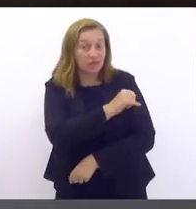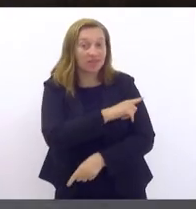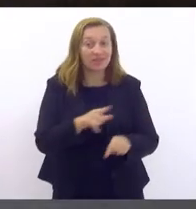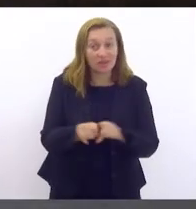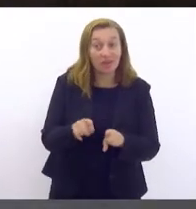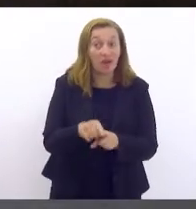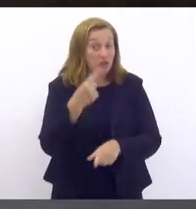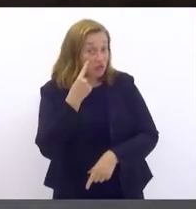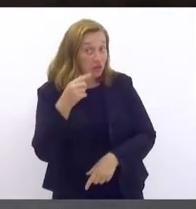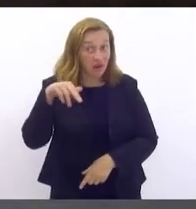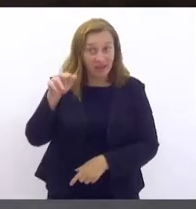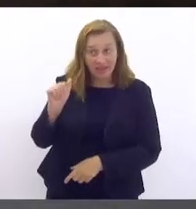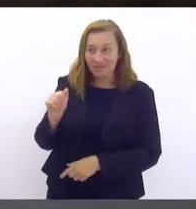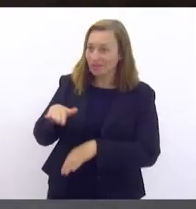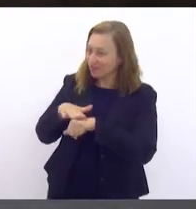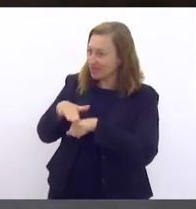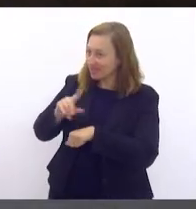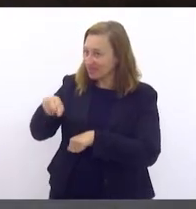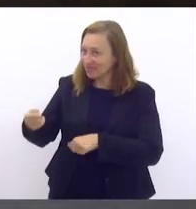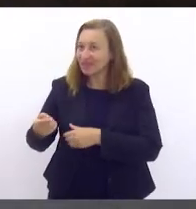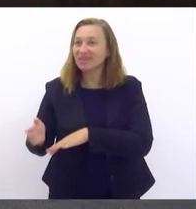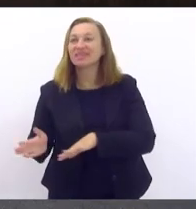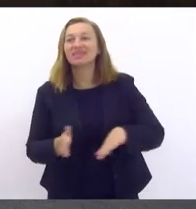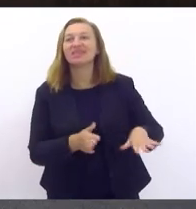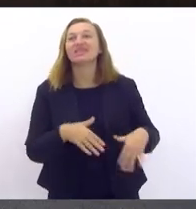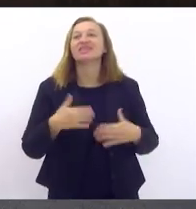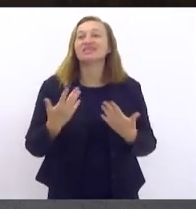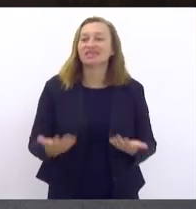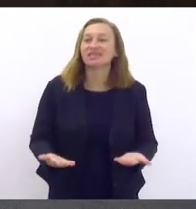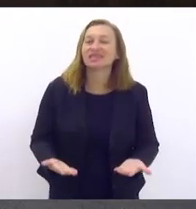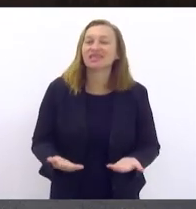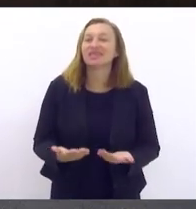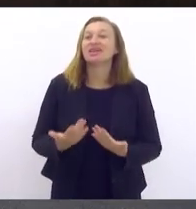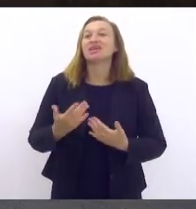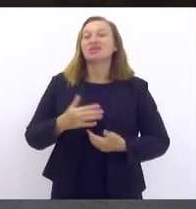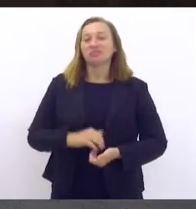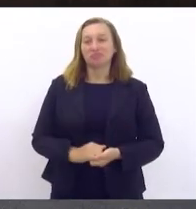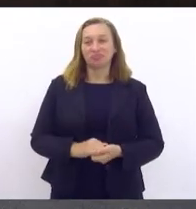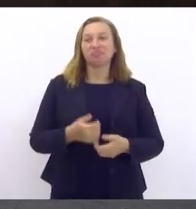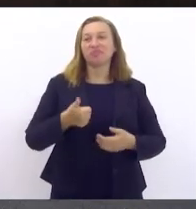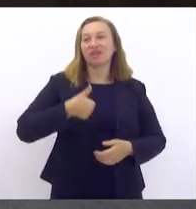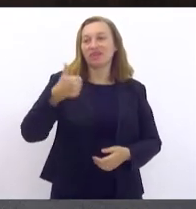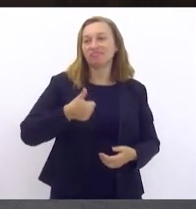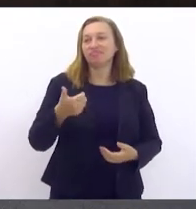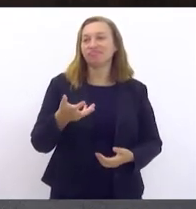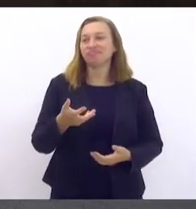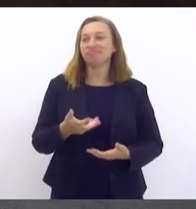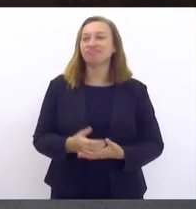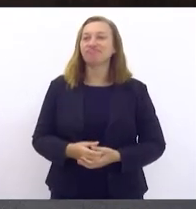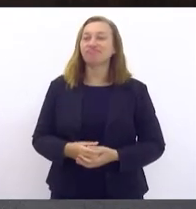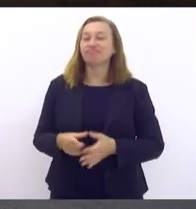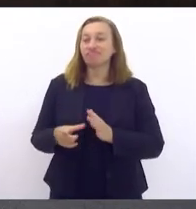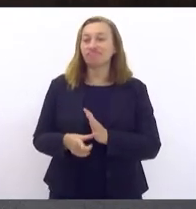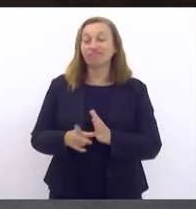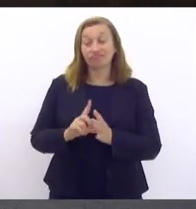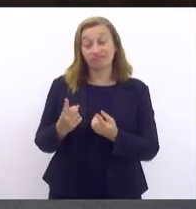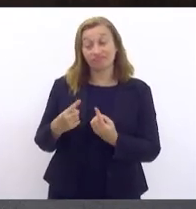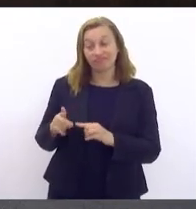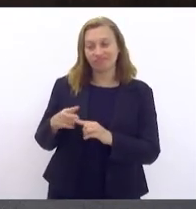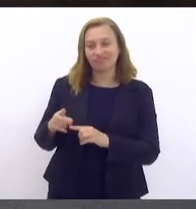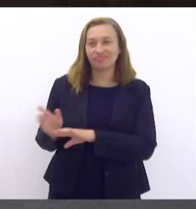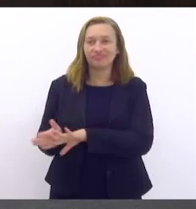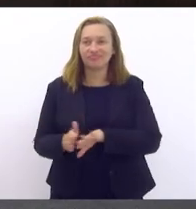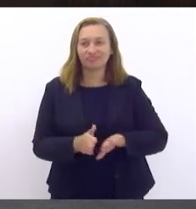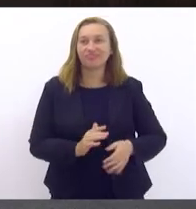conversar bom já viu quem é o primeiro eu queria antes de fazer aqui a minha provocação